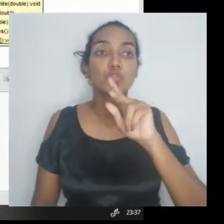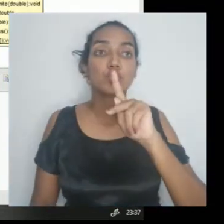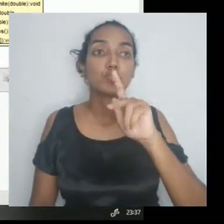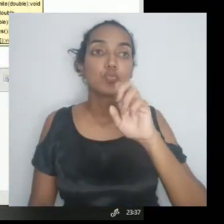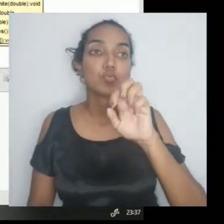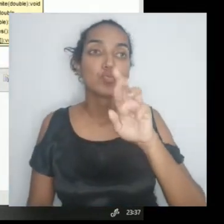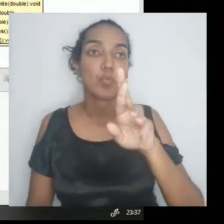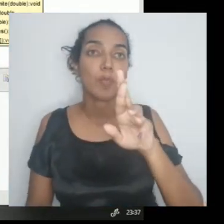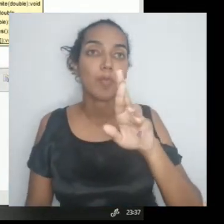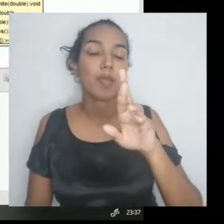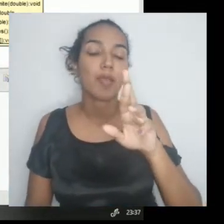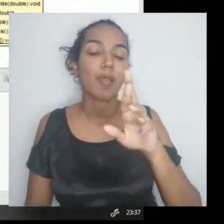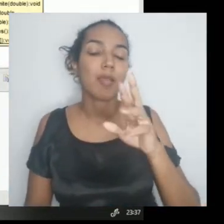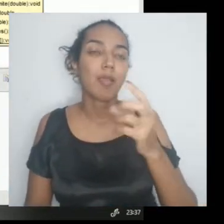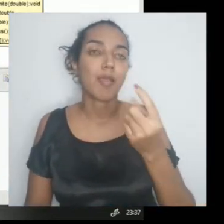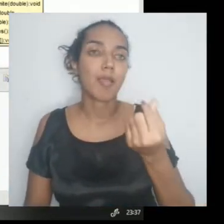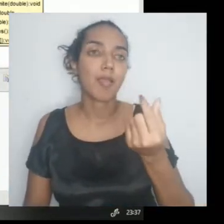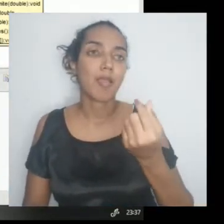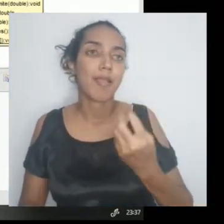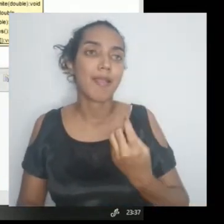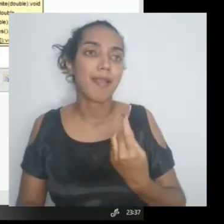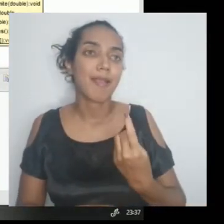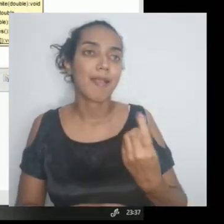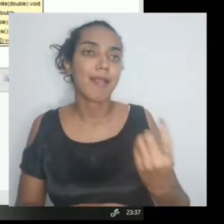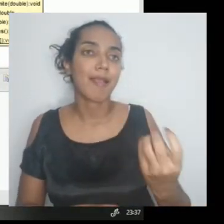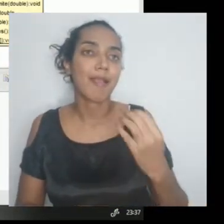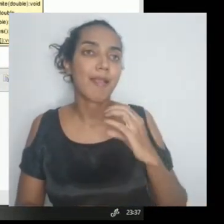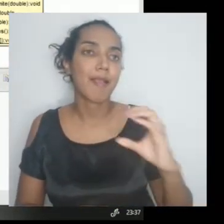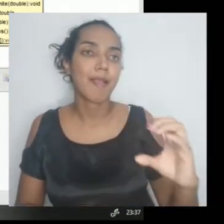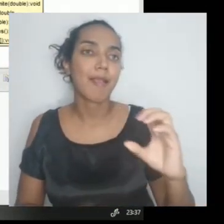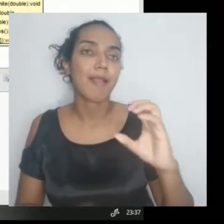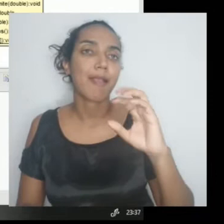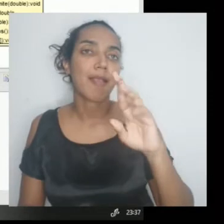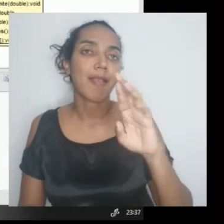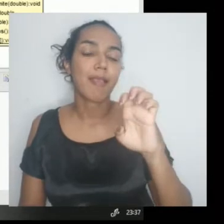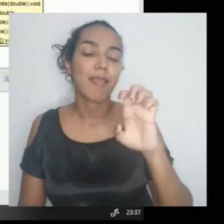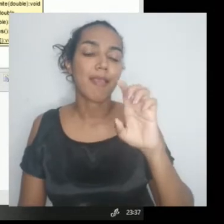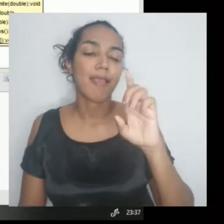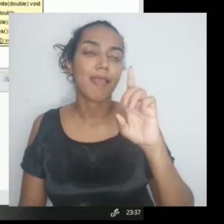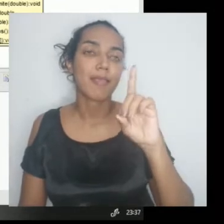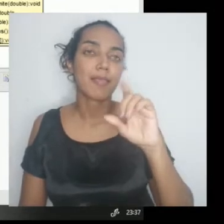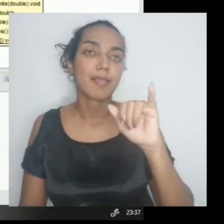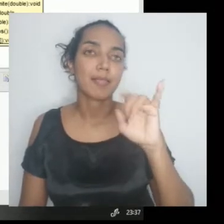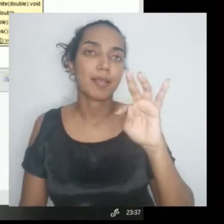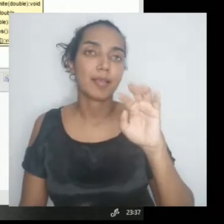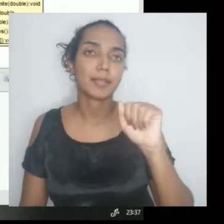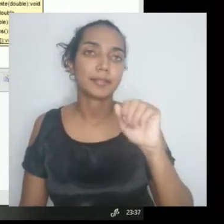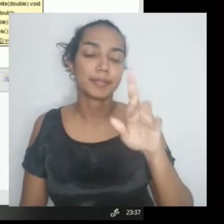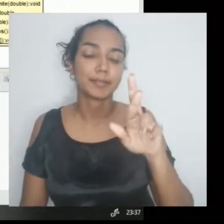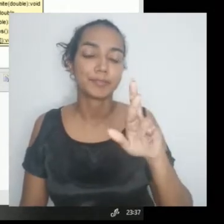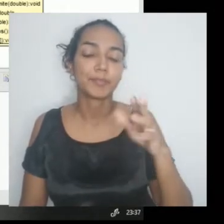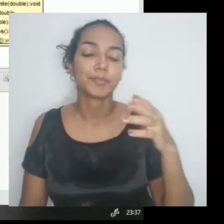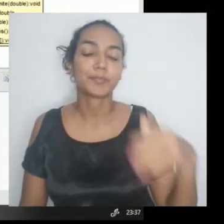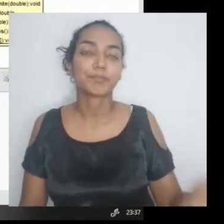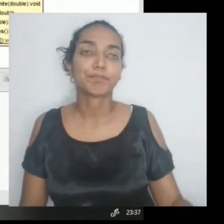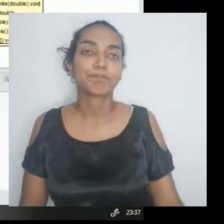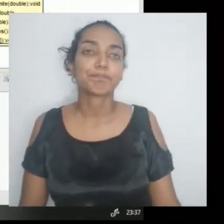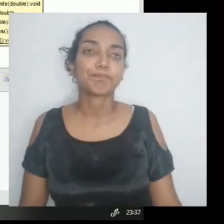estaria dentro da classe poupança, o super.creditar, ele acessa diretamente a instância da superclasse,